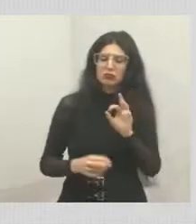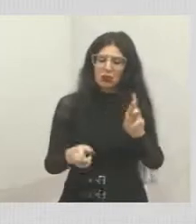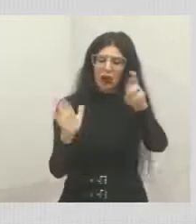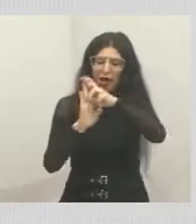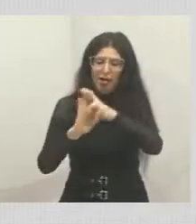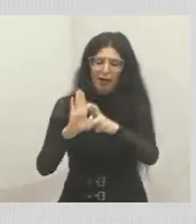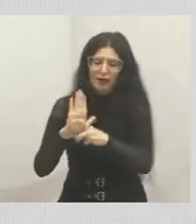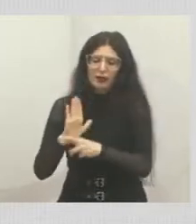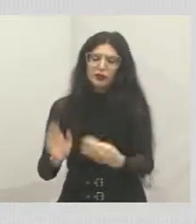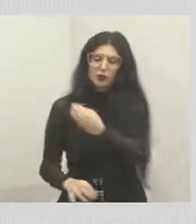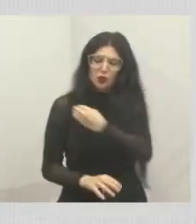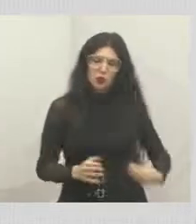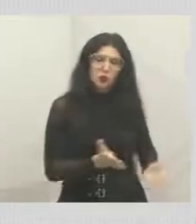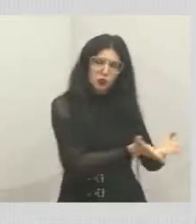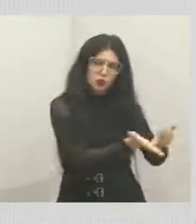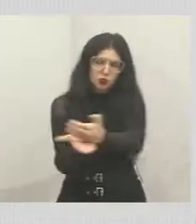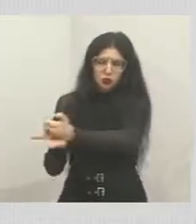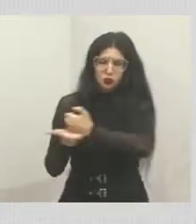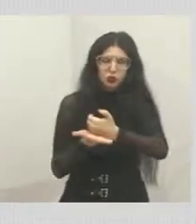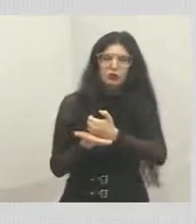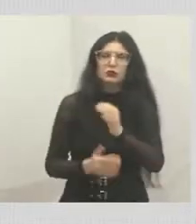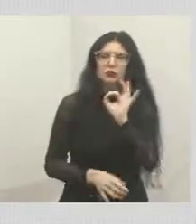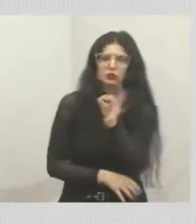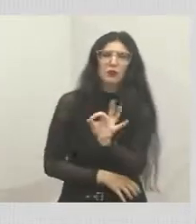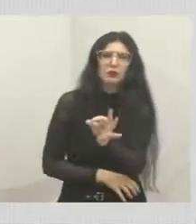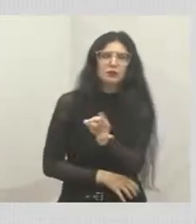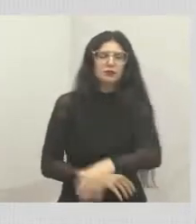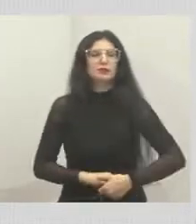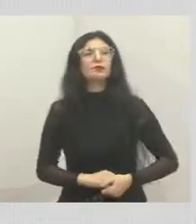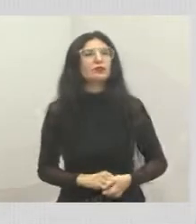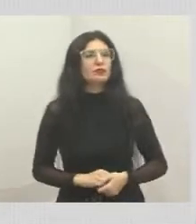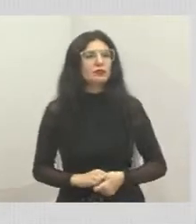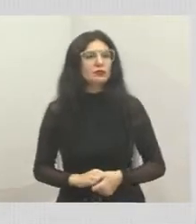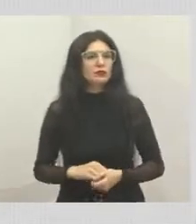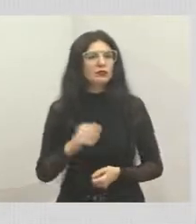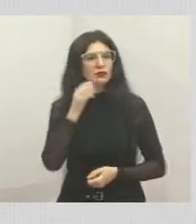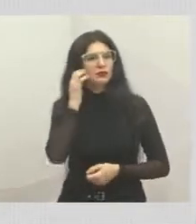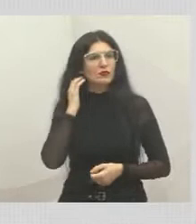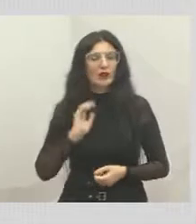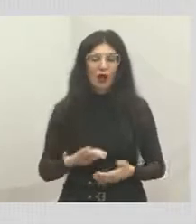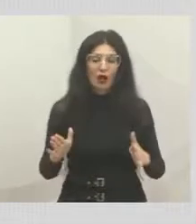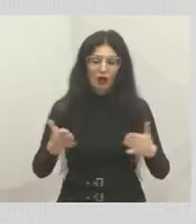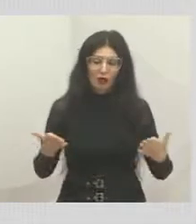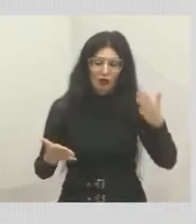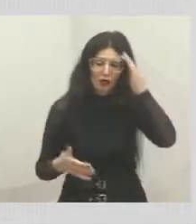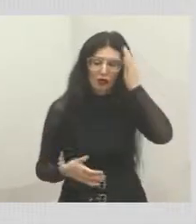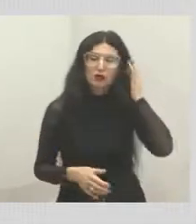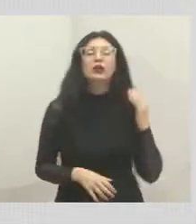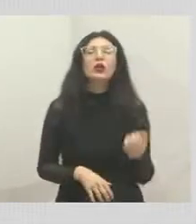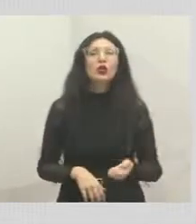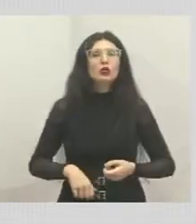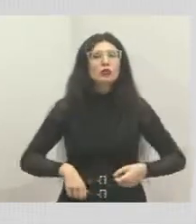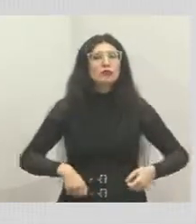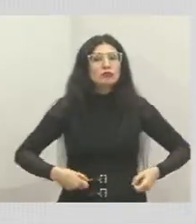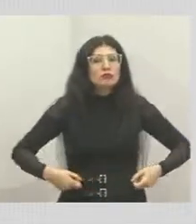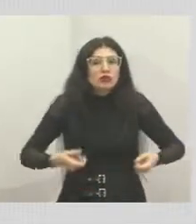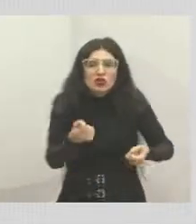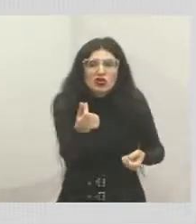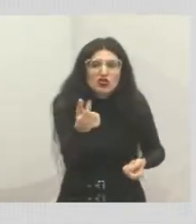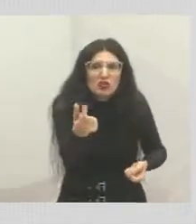Agora temos, por fim aqui, nesse quadro, resultado primário, na ordem de